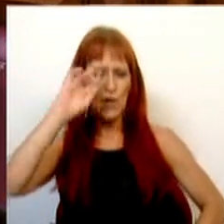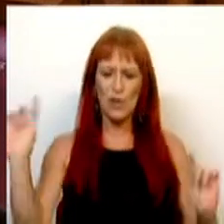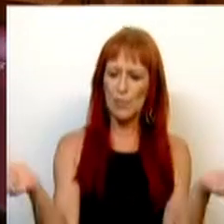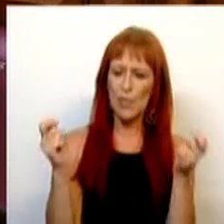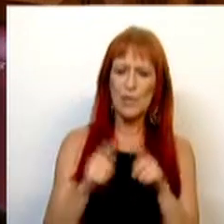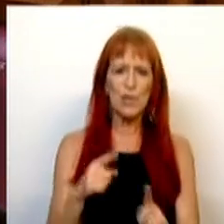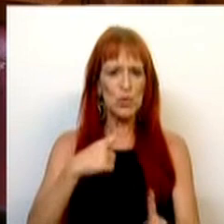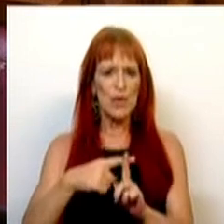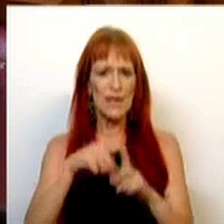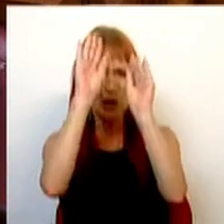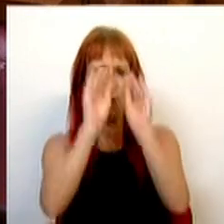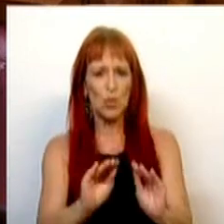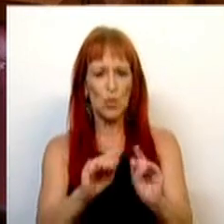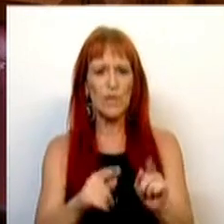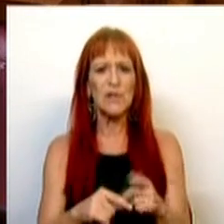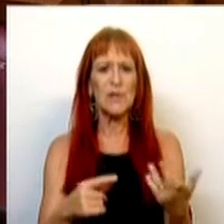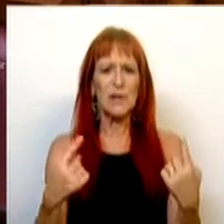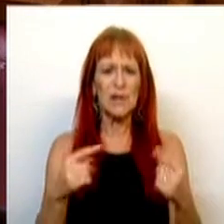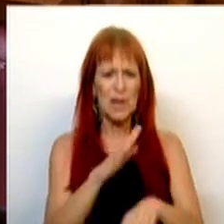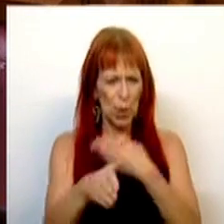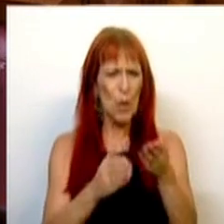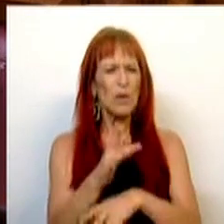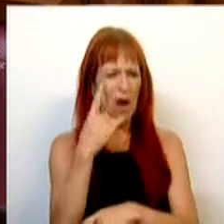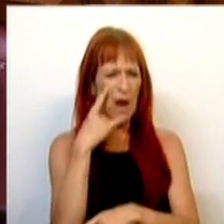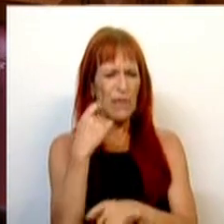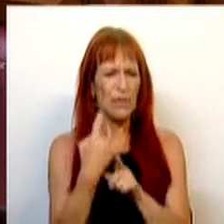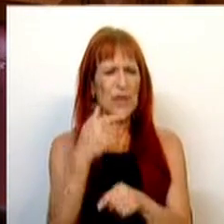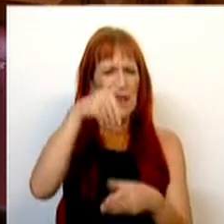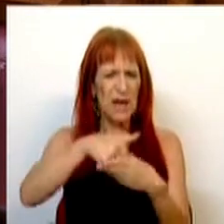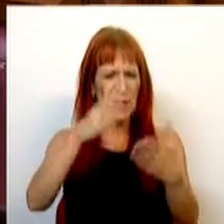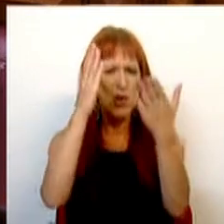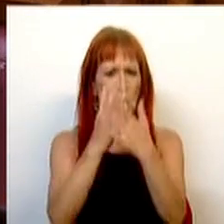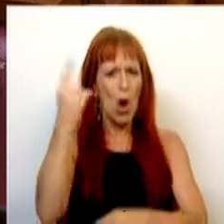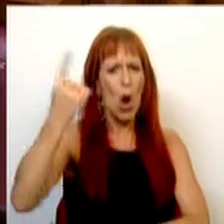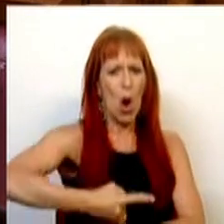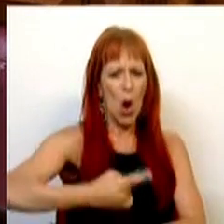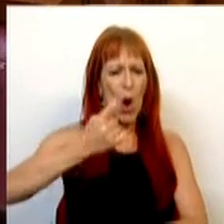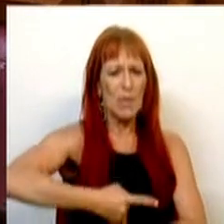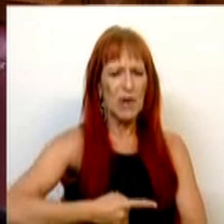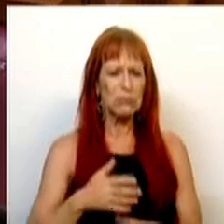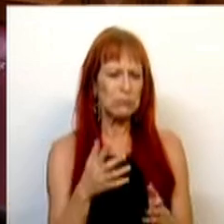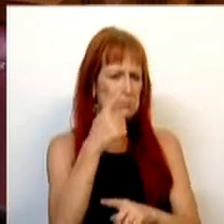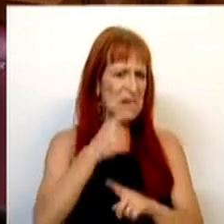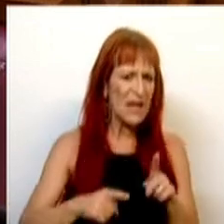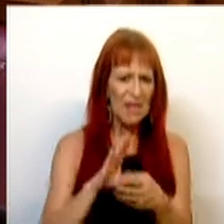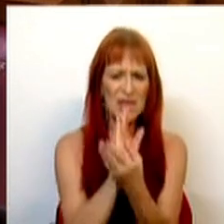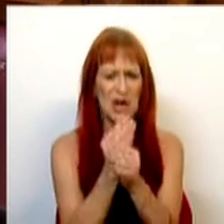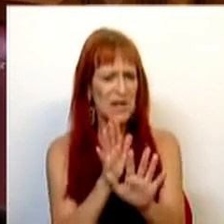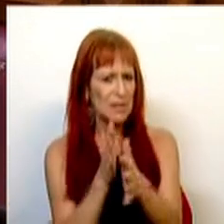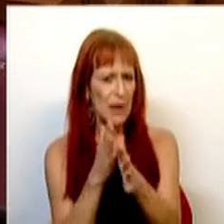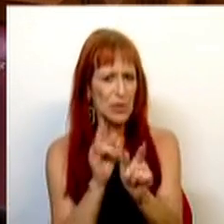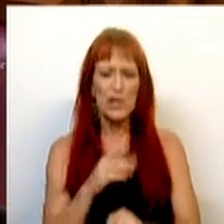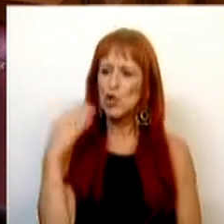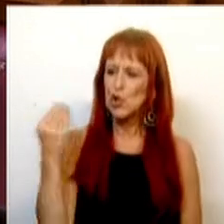promoção do sucesso educativo, continua a verificar-se dentro da escolaridade obrigatória que cerca de metade das crianças